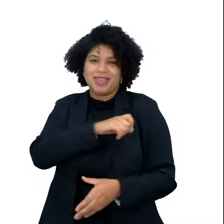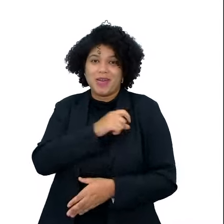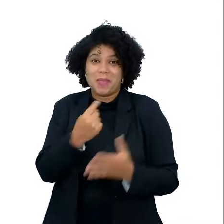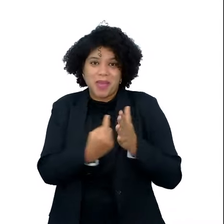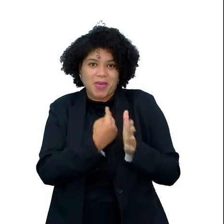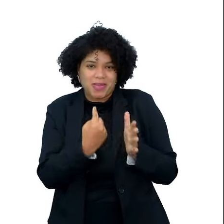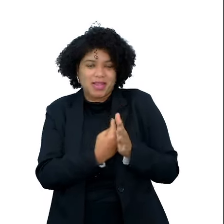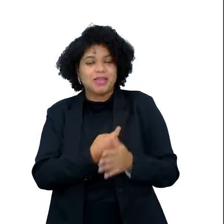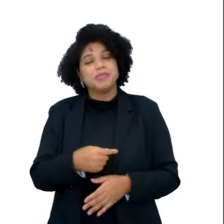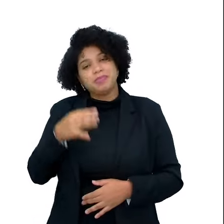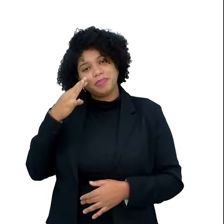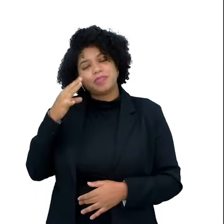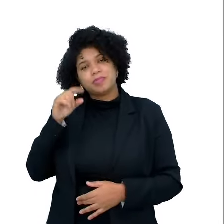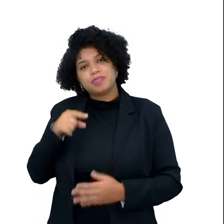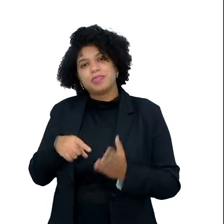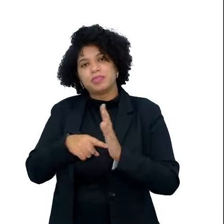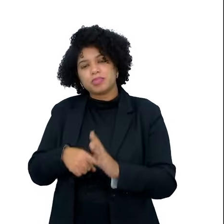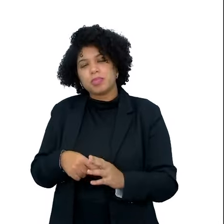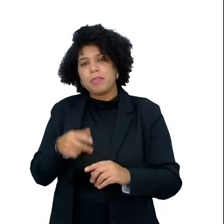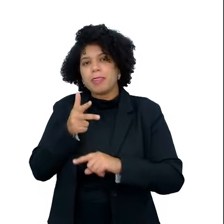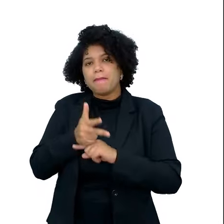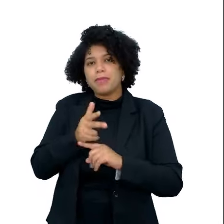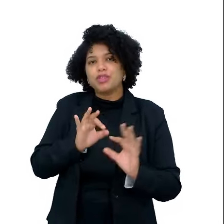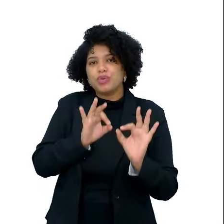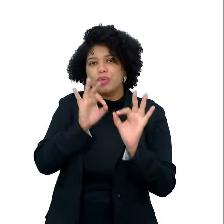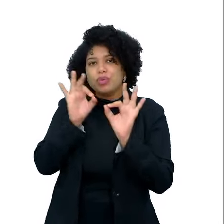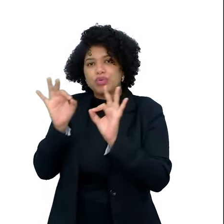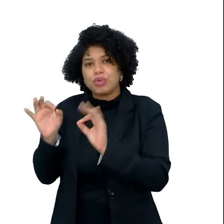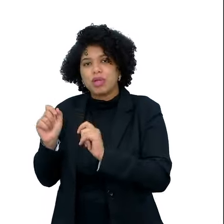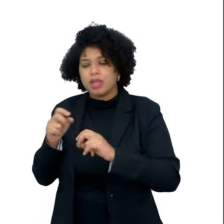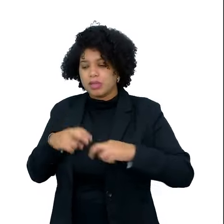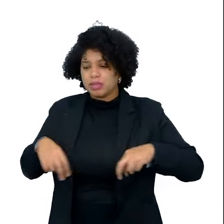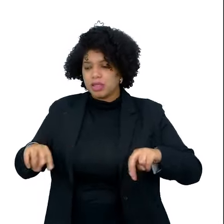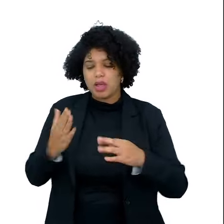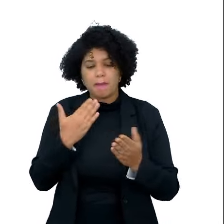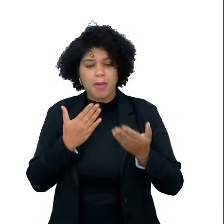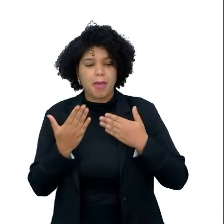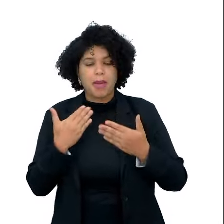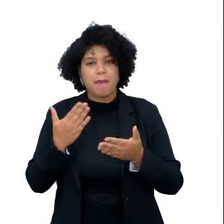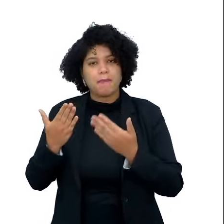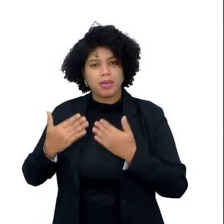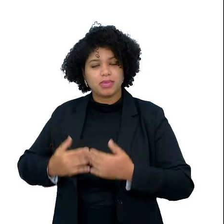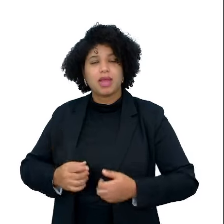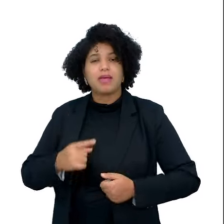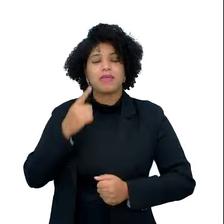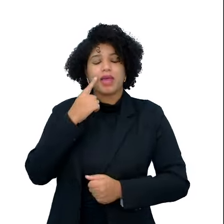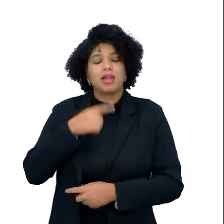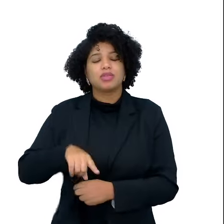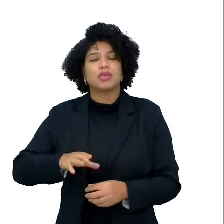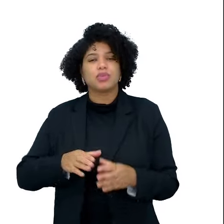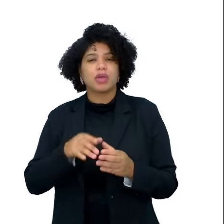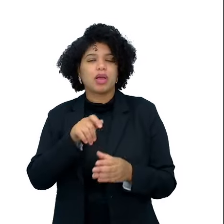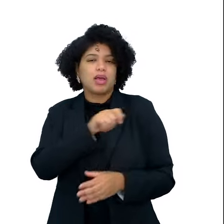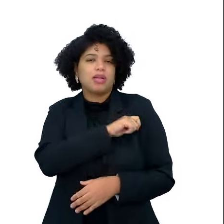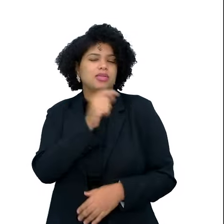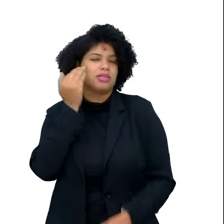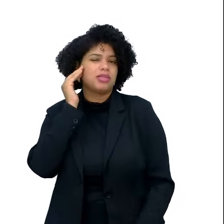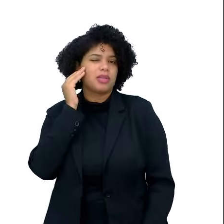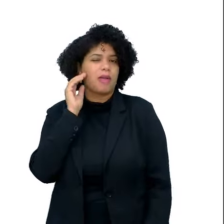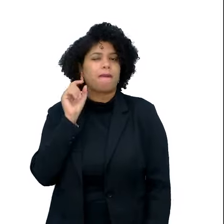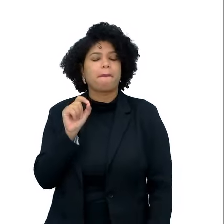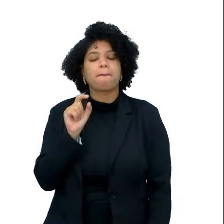que a gente, de repente, passe o vídeo, faça uma roda de converse com os alunos o que eles entenderam, o que